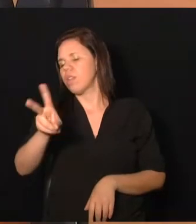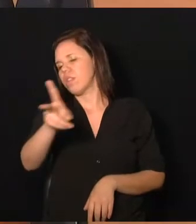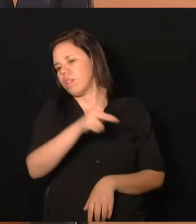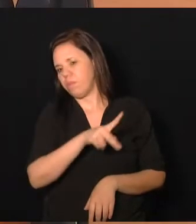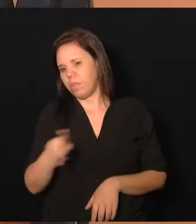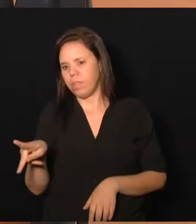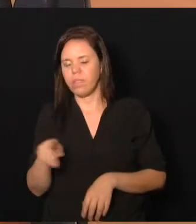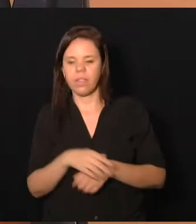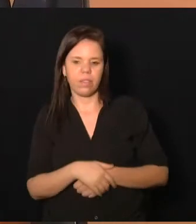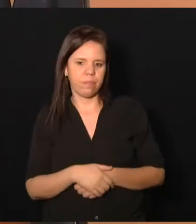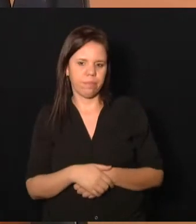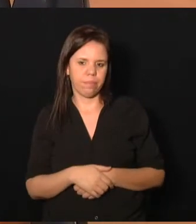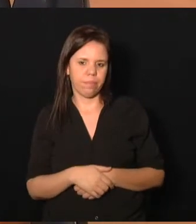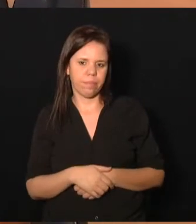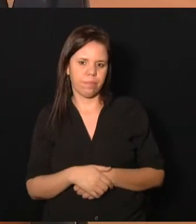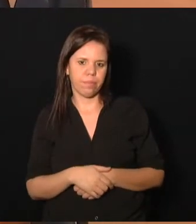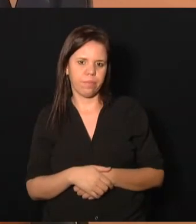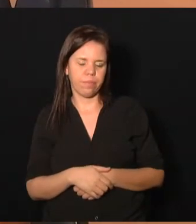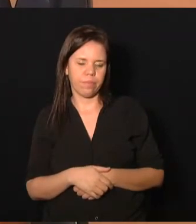presidente. E o senhor?